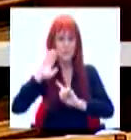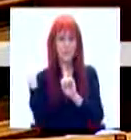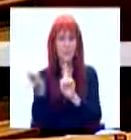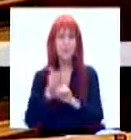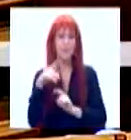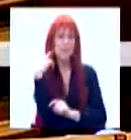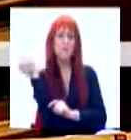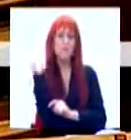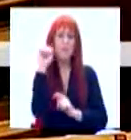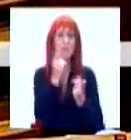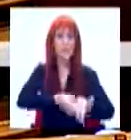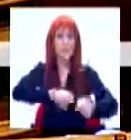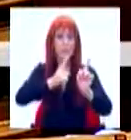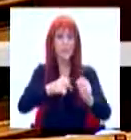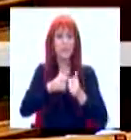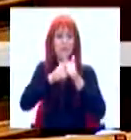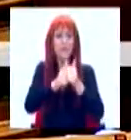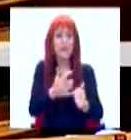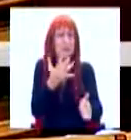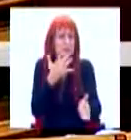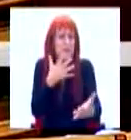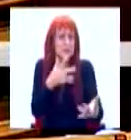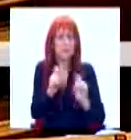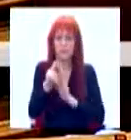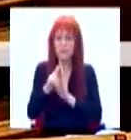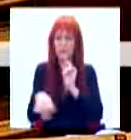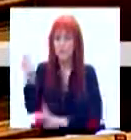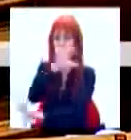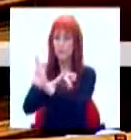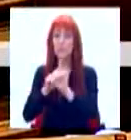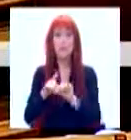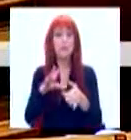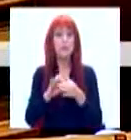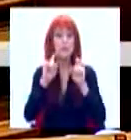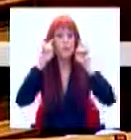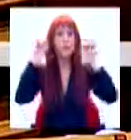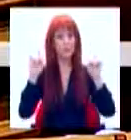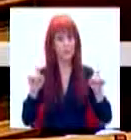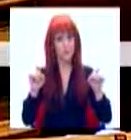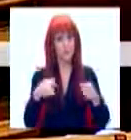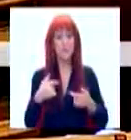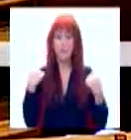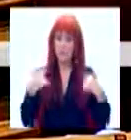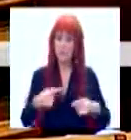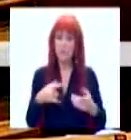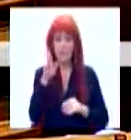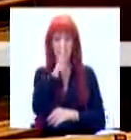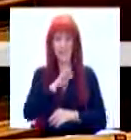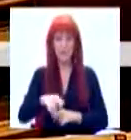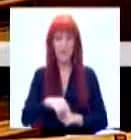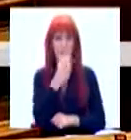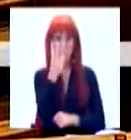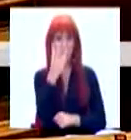sancionamento das infrações da pesca e cumprimento rigoroso das regras europeias referentes ao controle. Estamos, pois, a concretizar